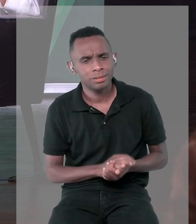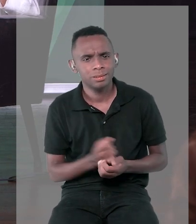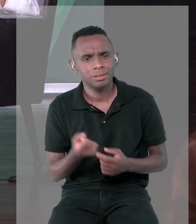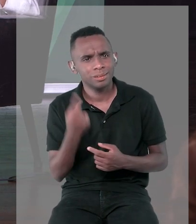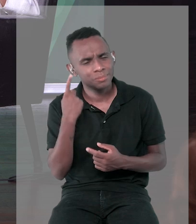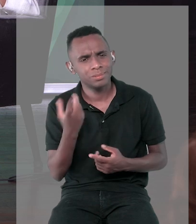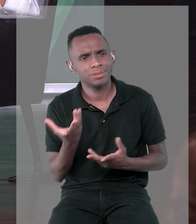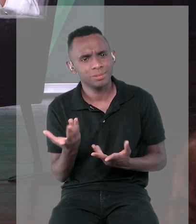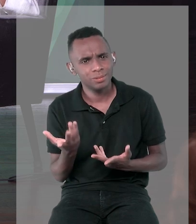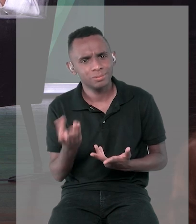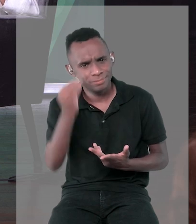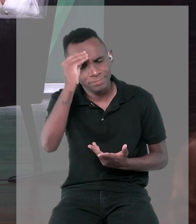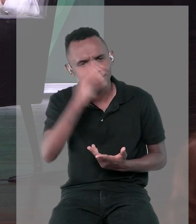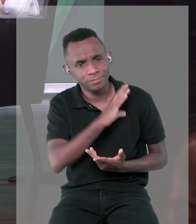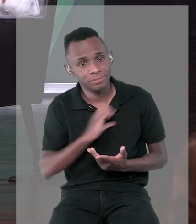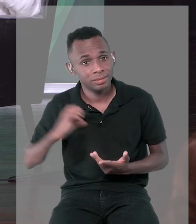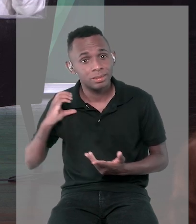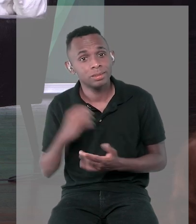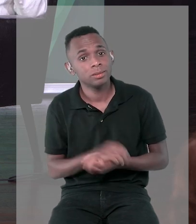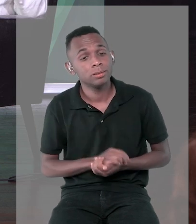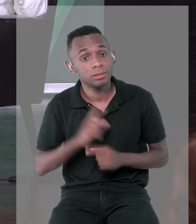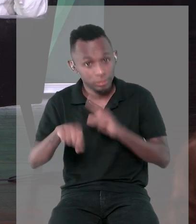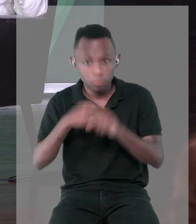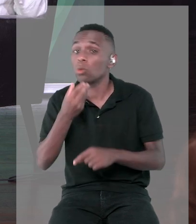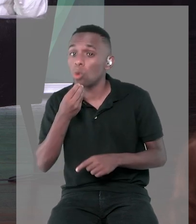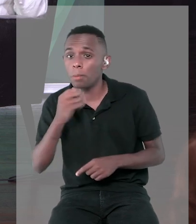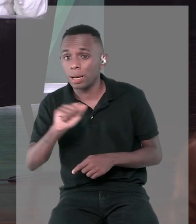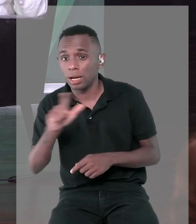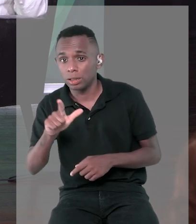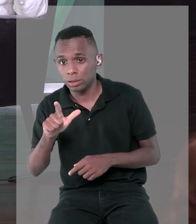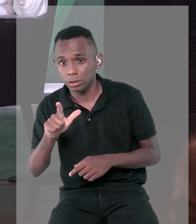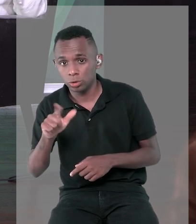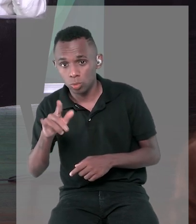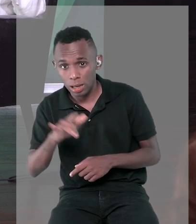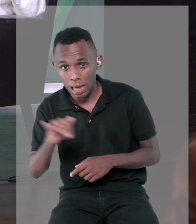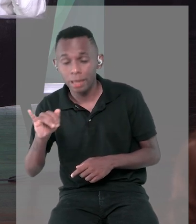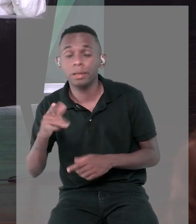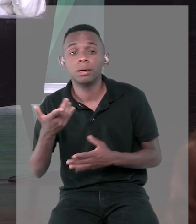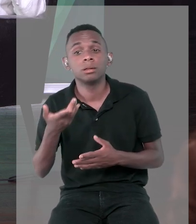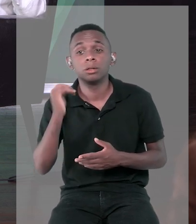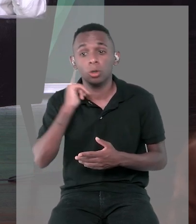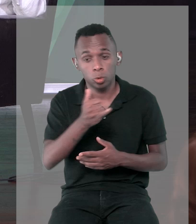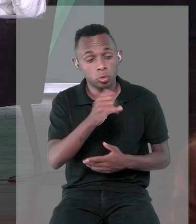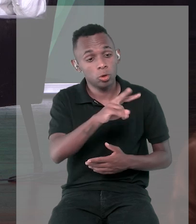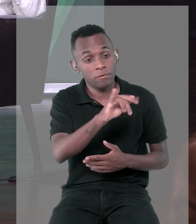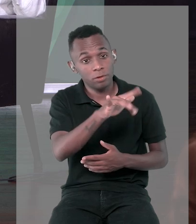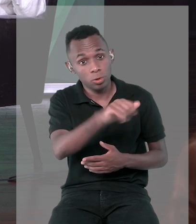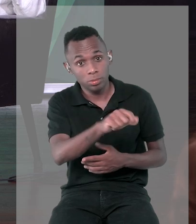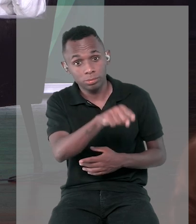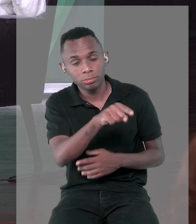só o que botou na cabeça da Clarice. E depois o Azulay contou para a